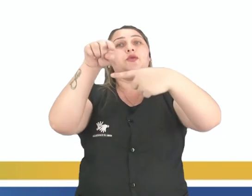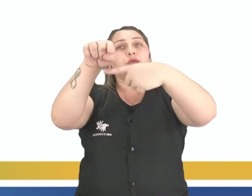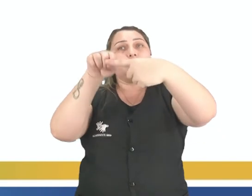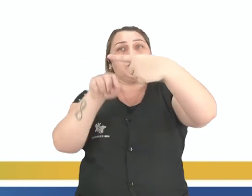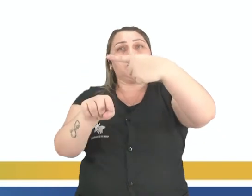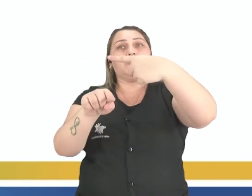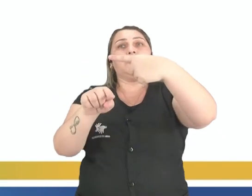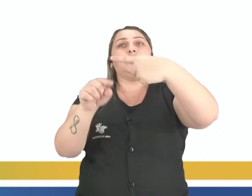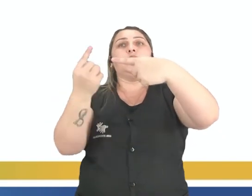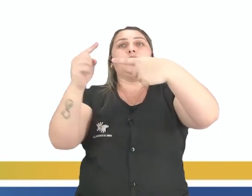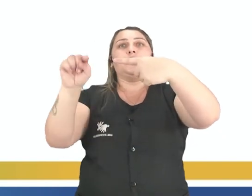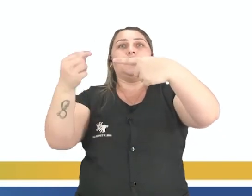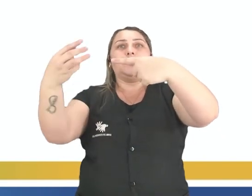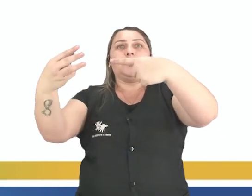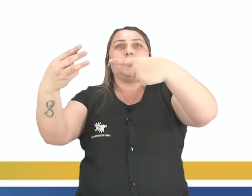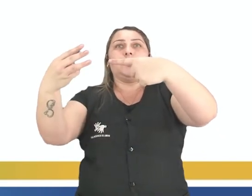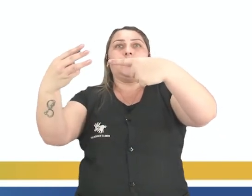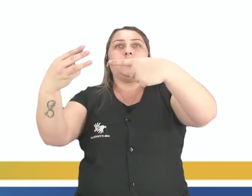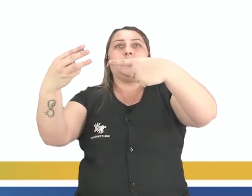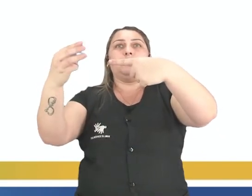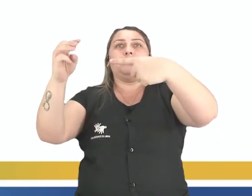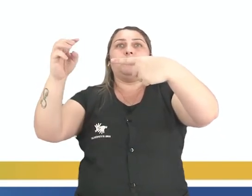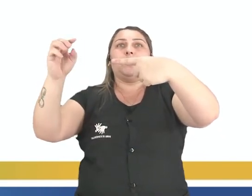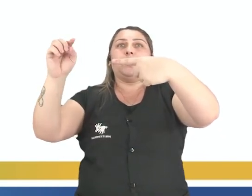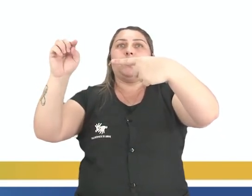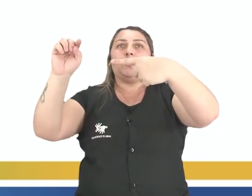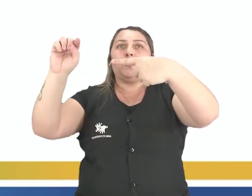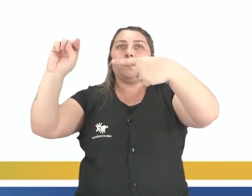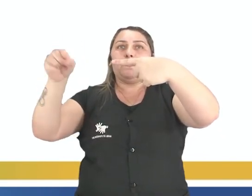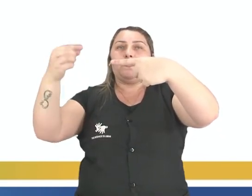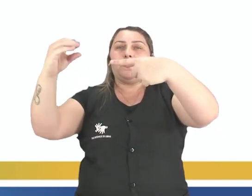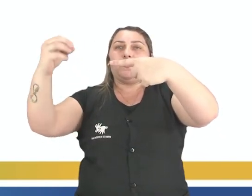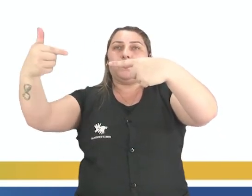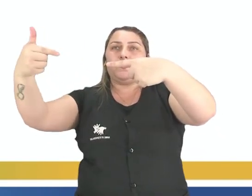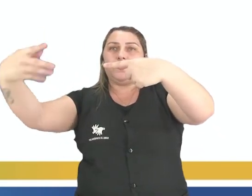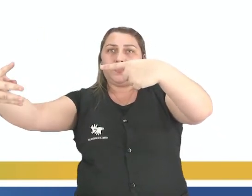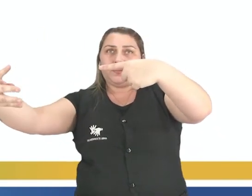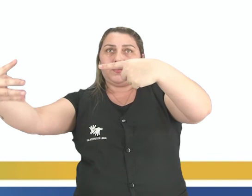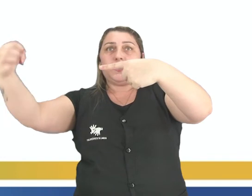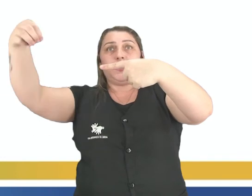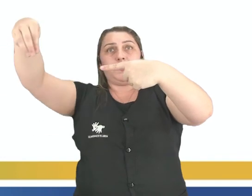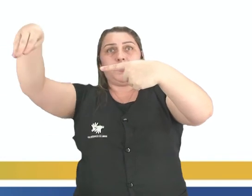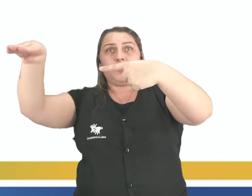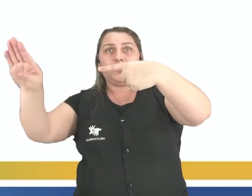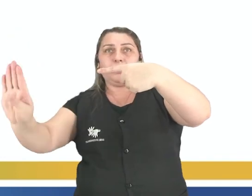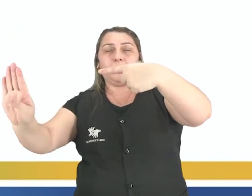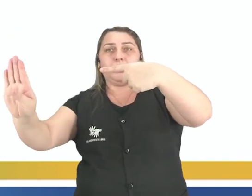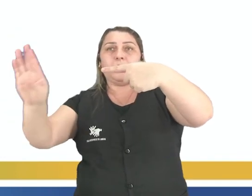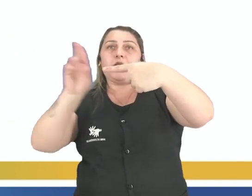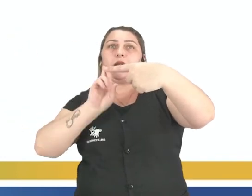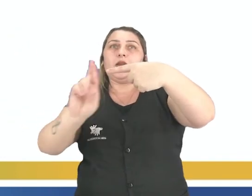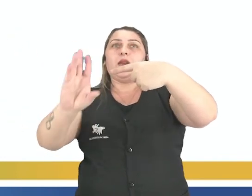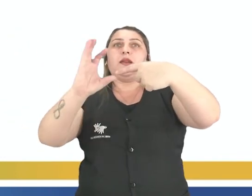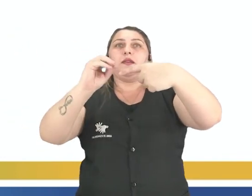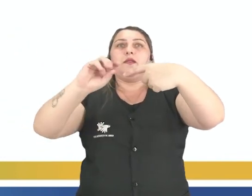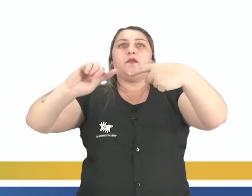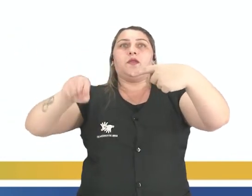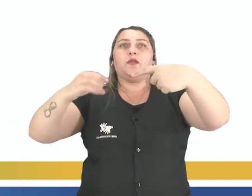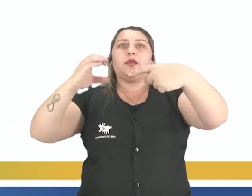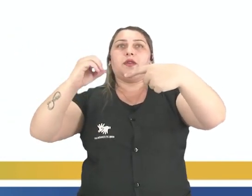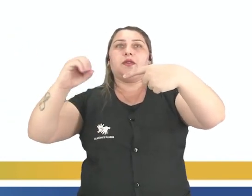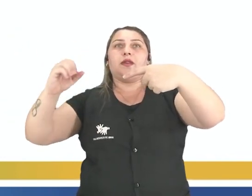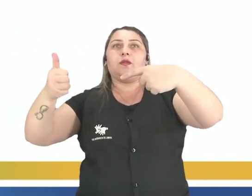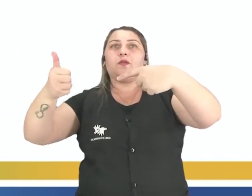dividir 1,3 por 1024, de acordo com como coloquei aí, ó. Então, 1,3 GB em terabyte é